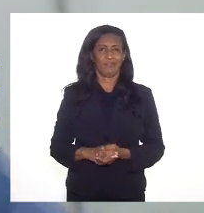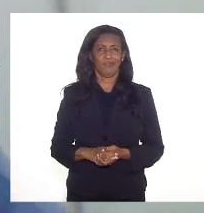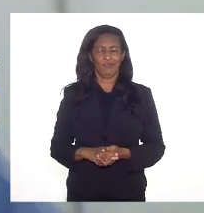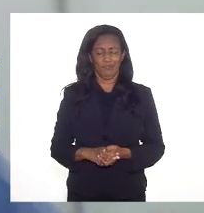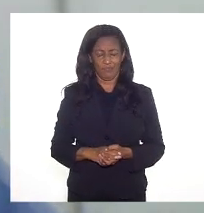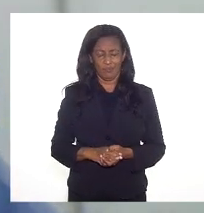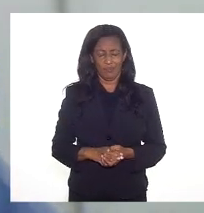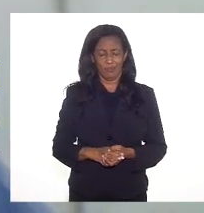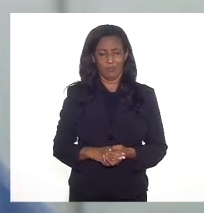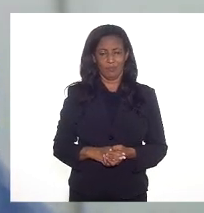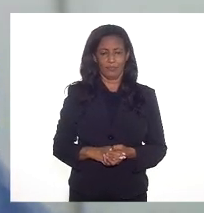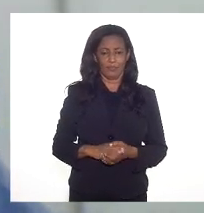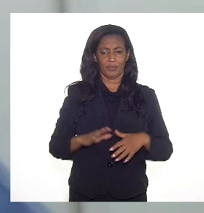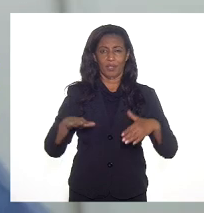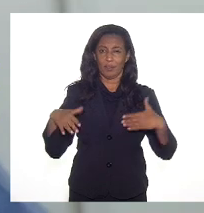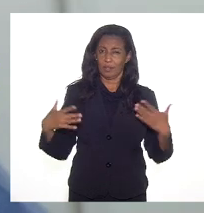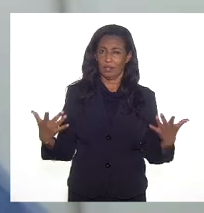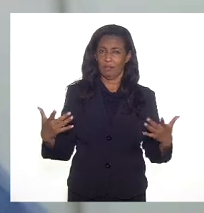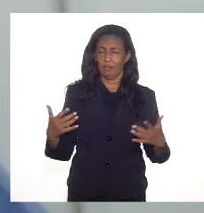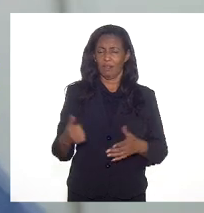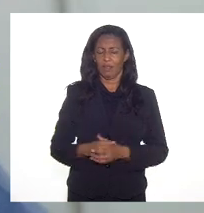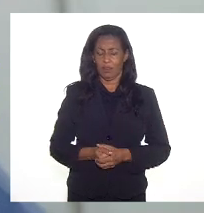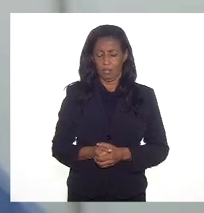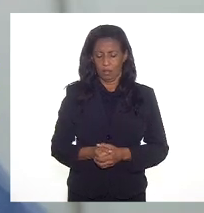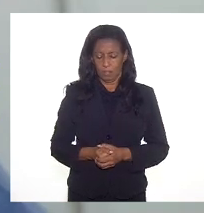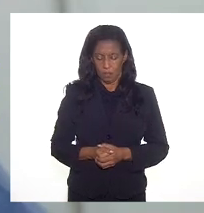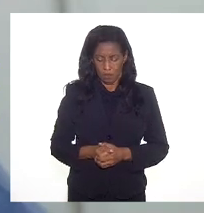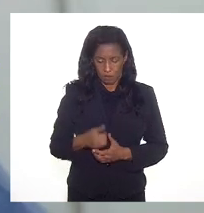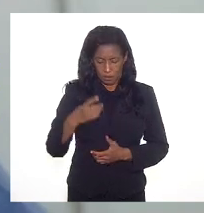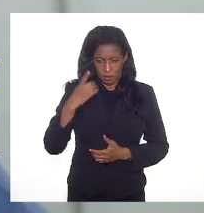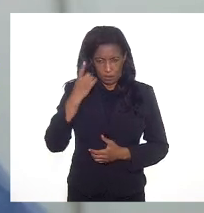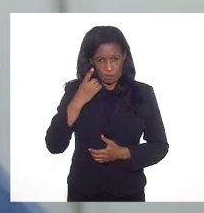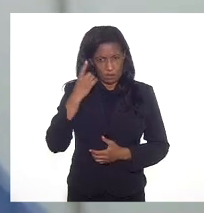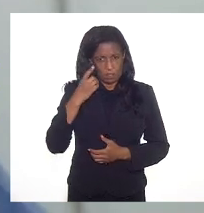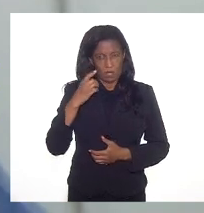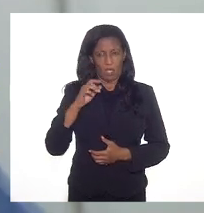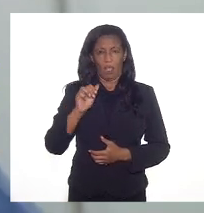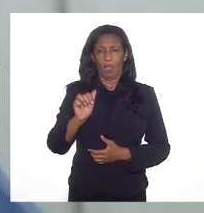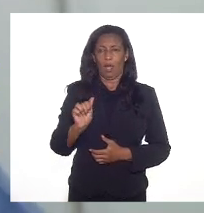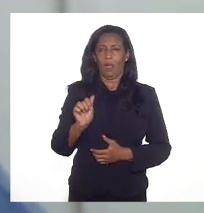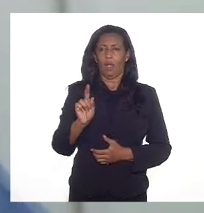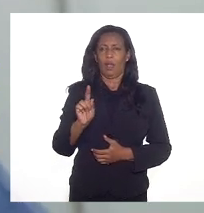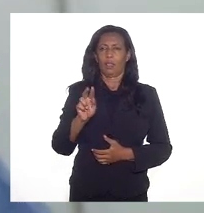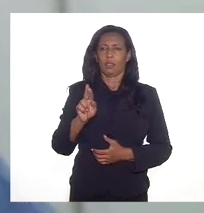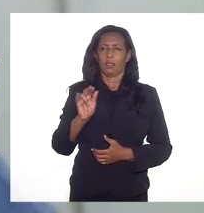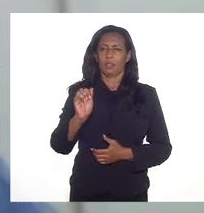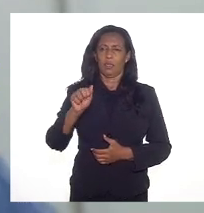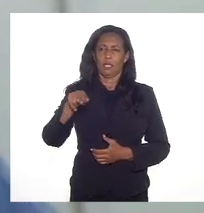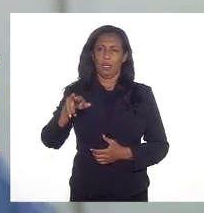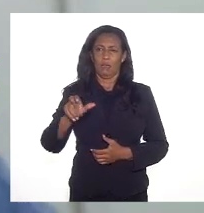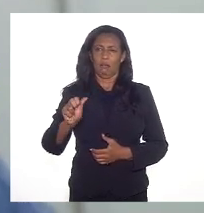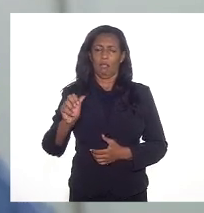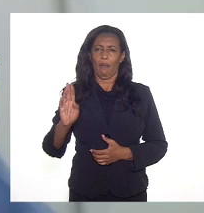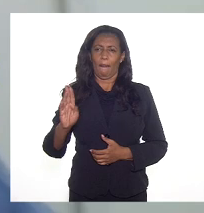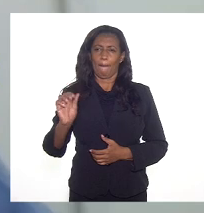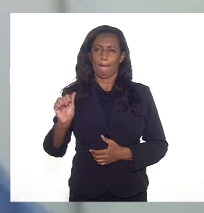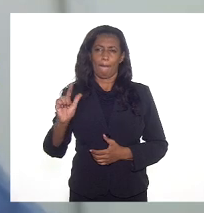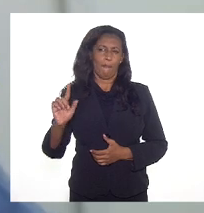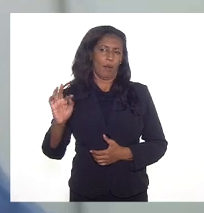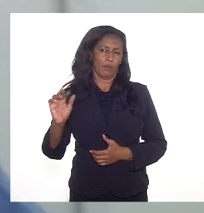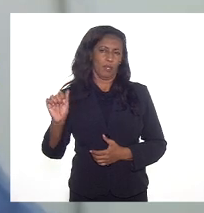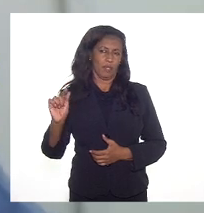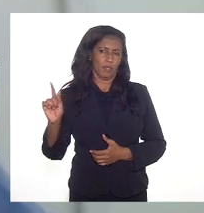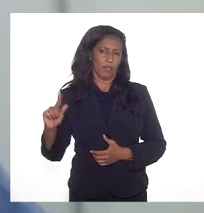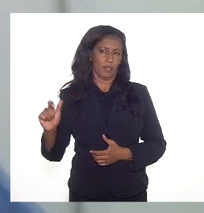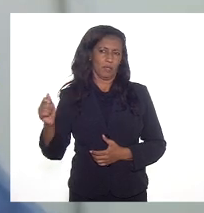E, evidentemente, deputada Adriana Baltazar, há de convir,